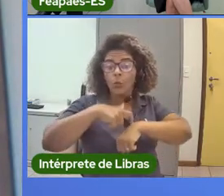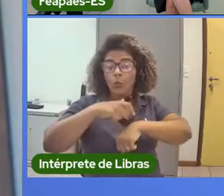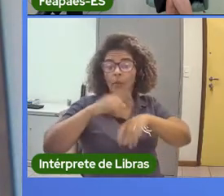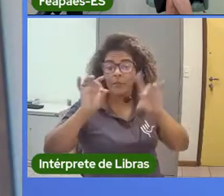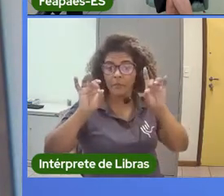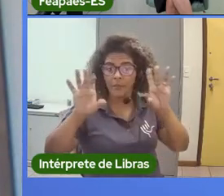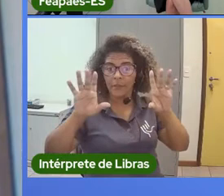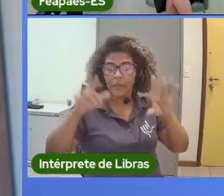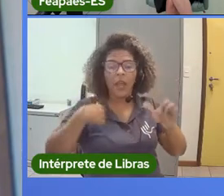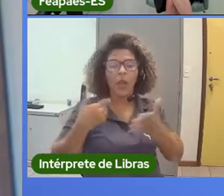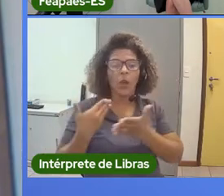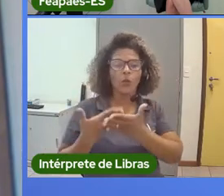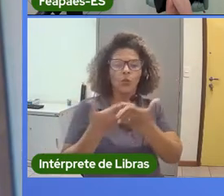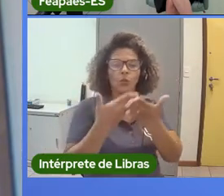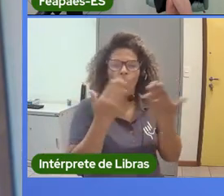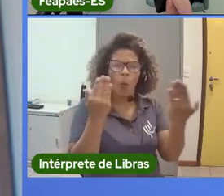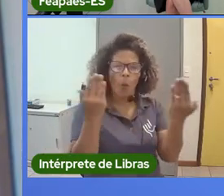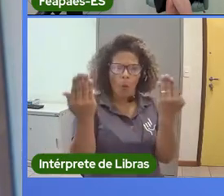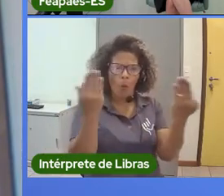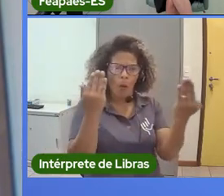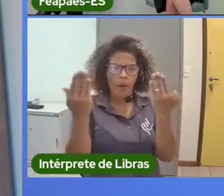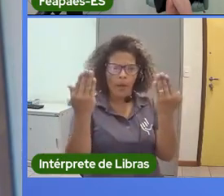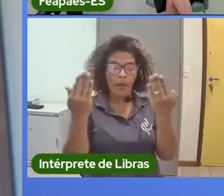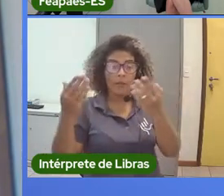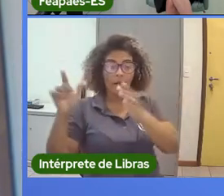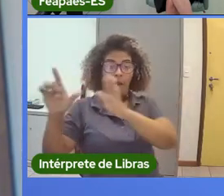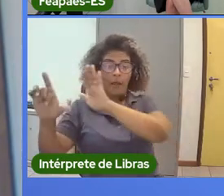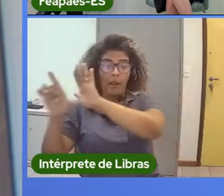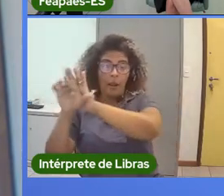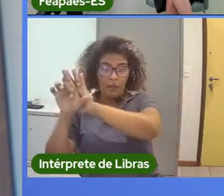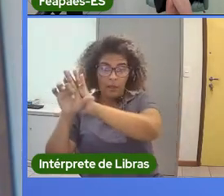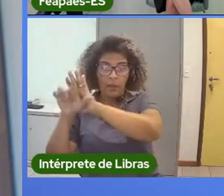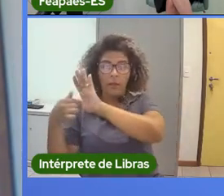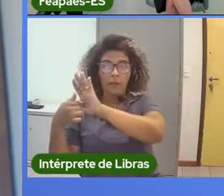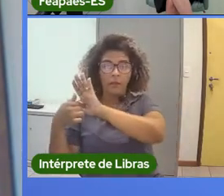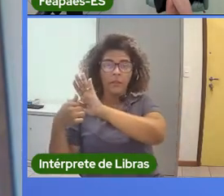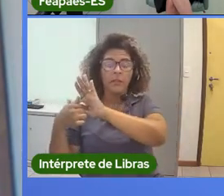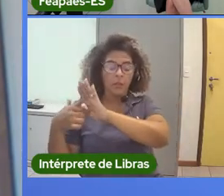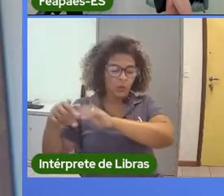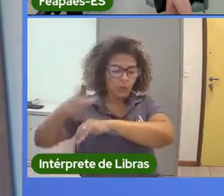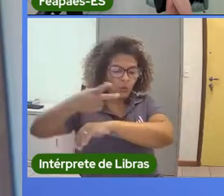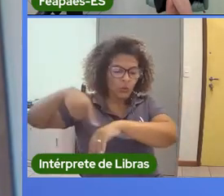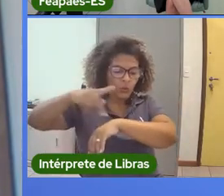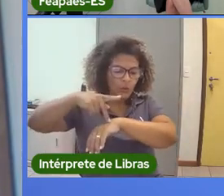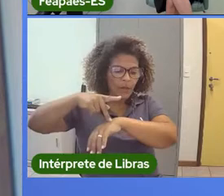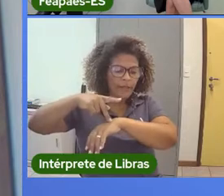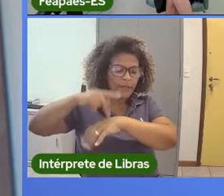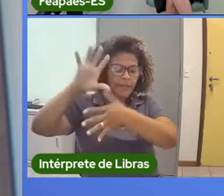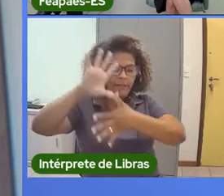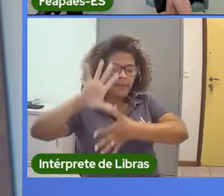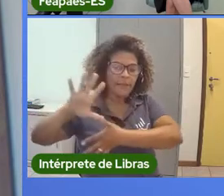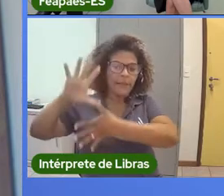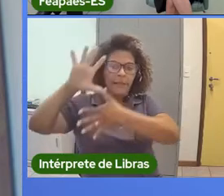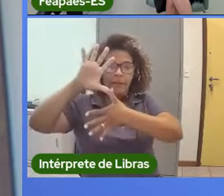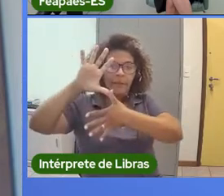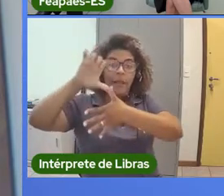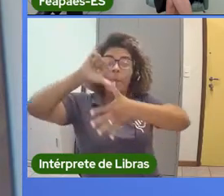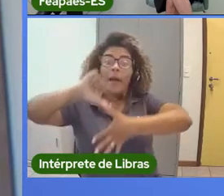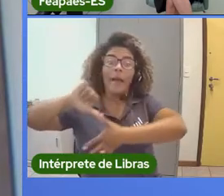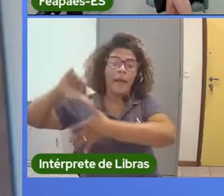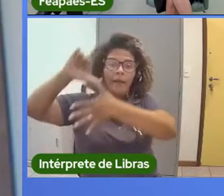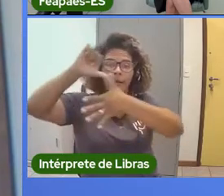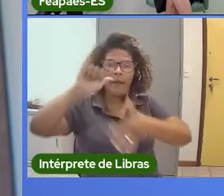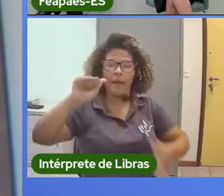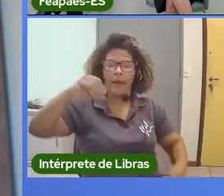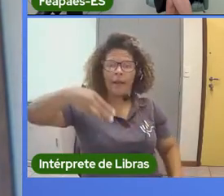fiz um estudo comparando legislações dos países da América Latina. Nós, aí,